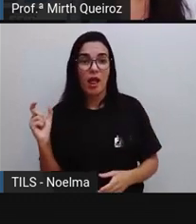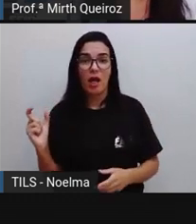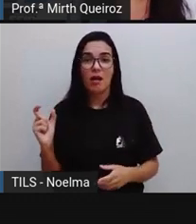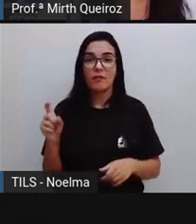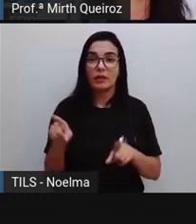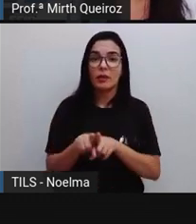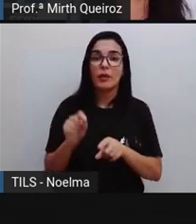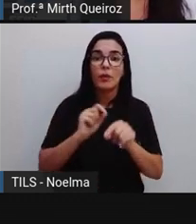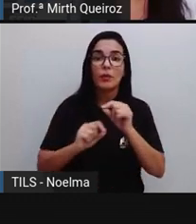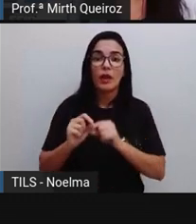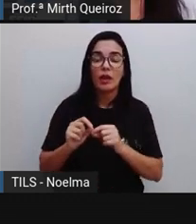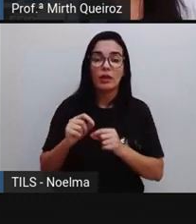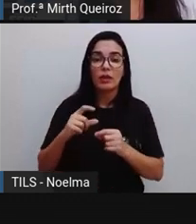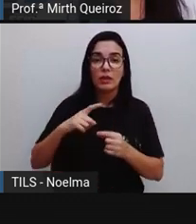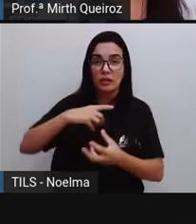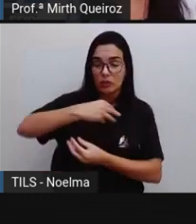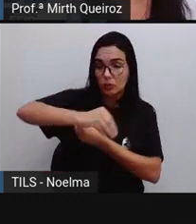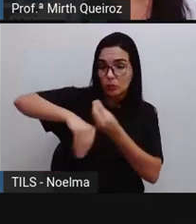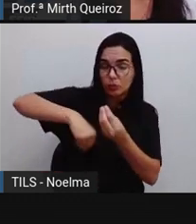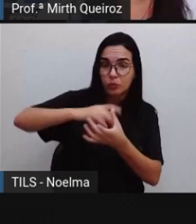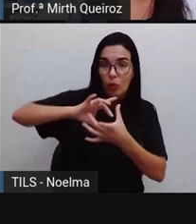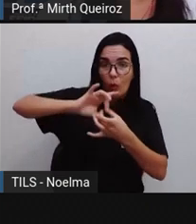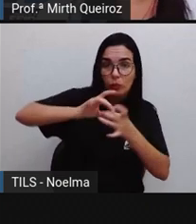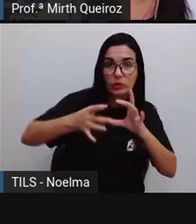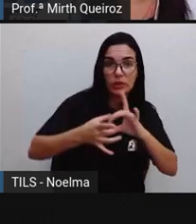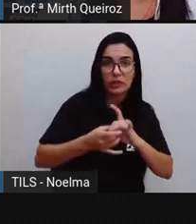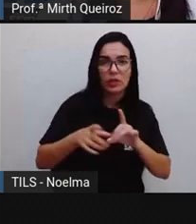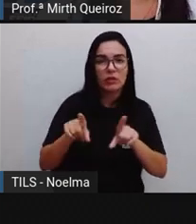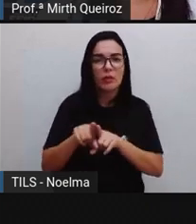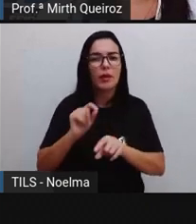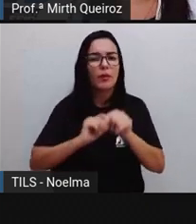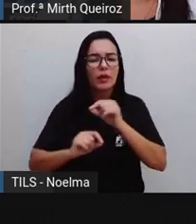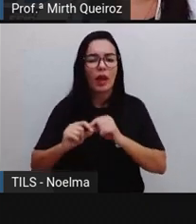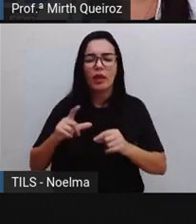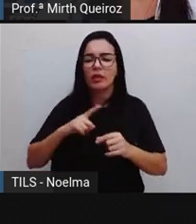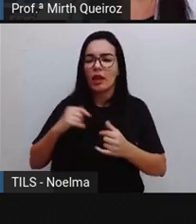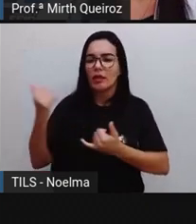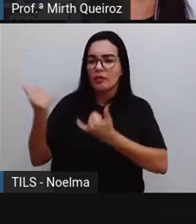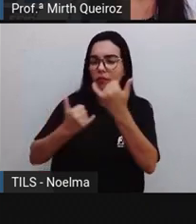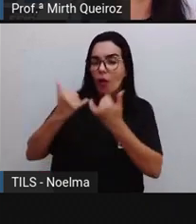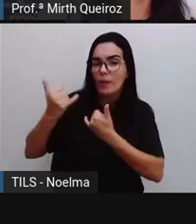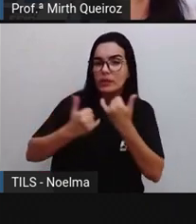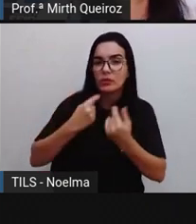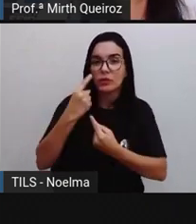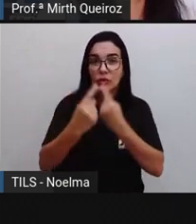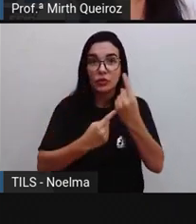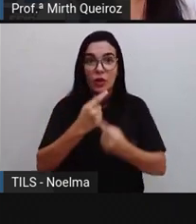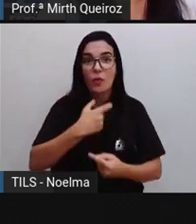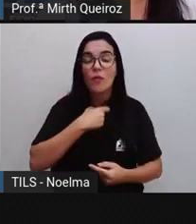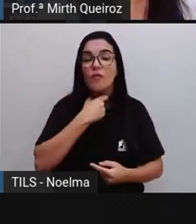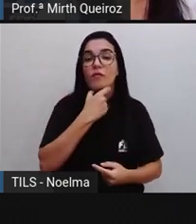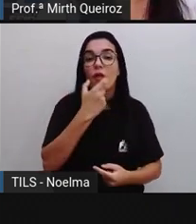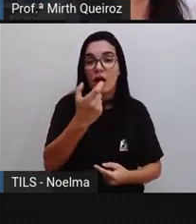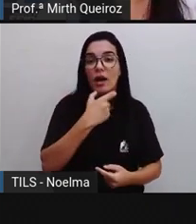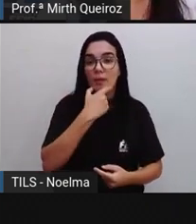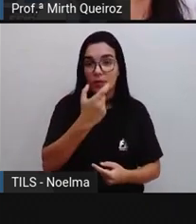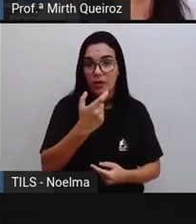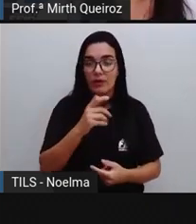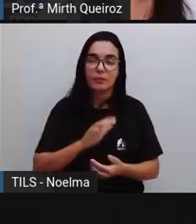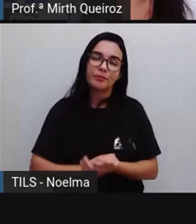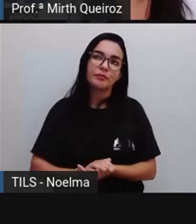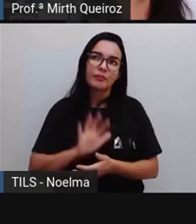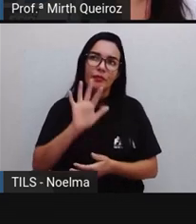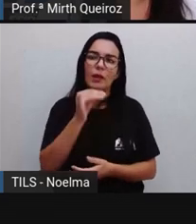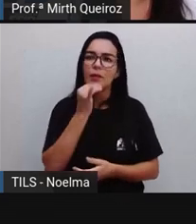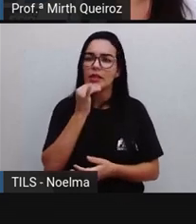seu contexto, ou para se obter dados mais específicos a respeito de algum vocabulário. Quando vocês têm, por exemplo, dificuldade, alguém fala